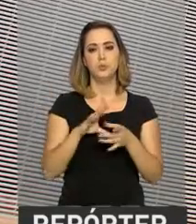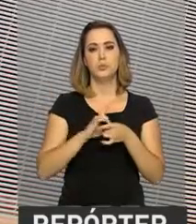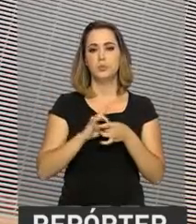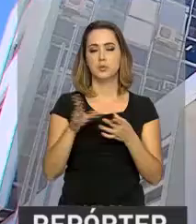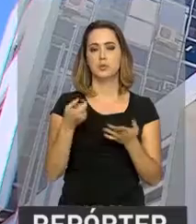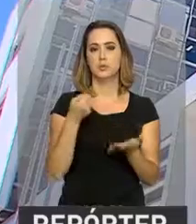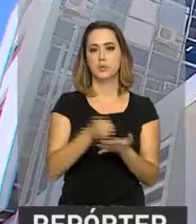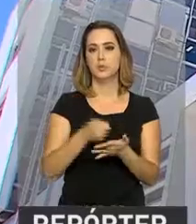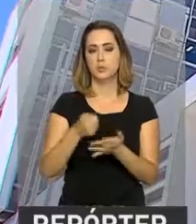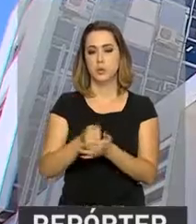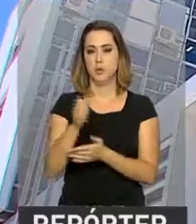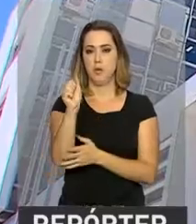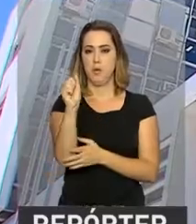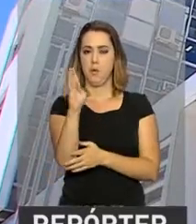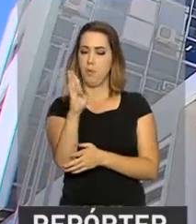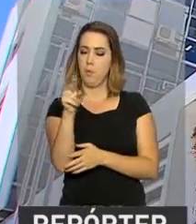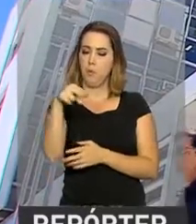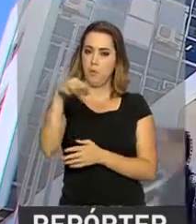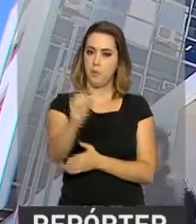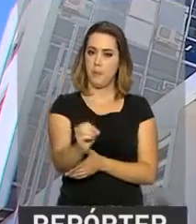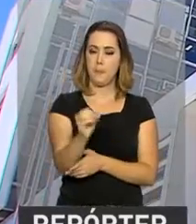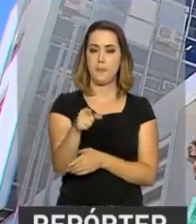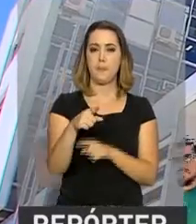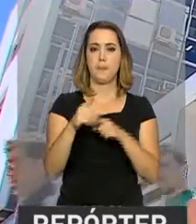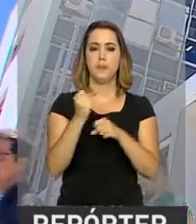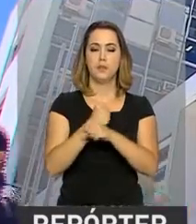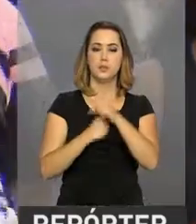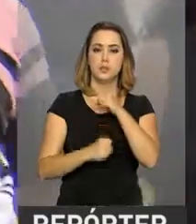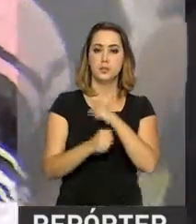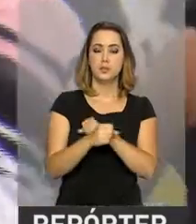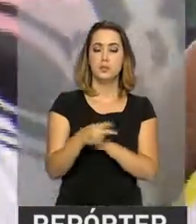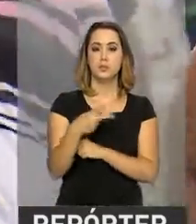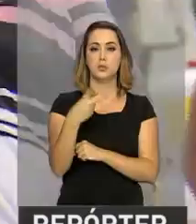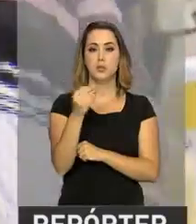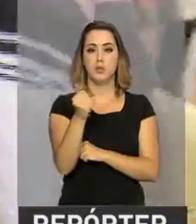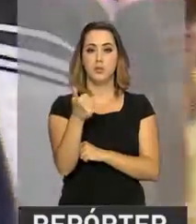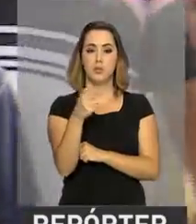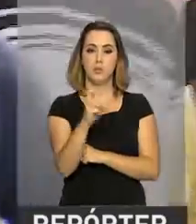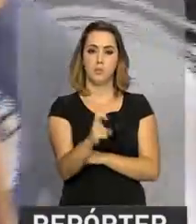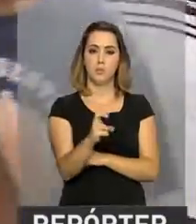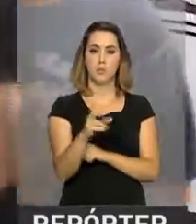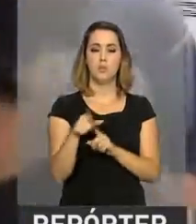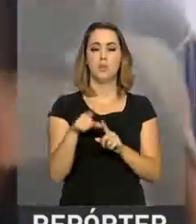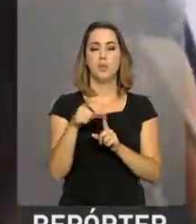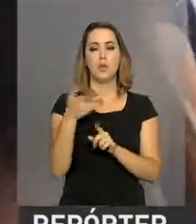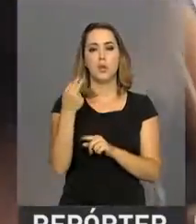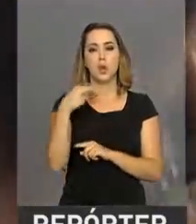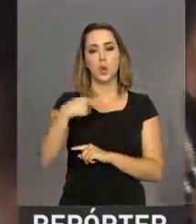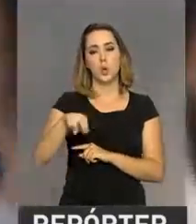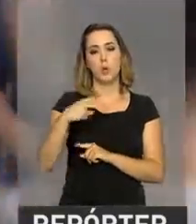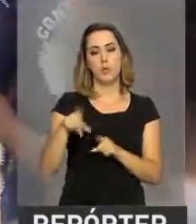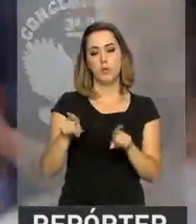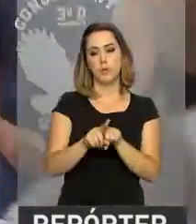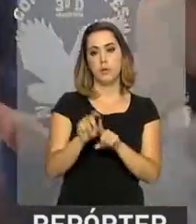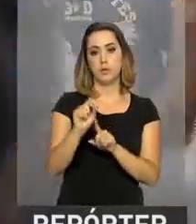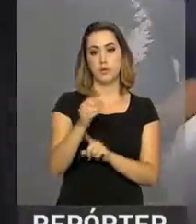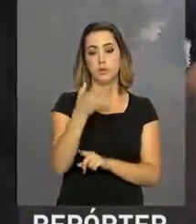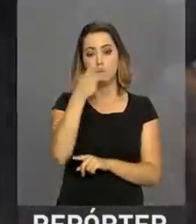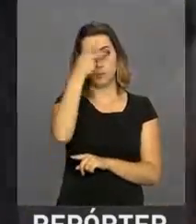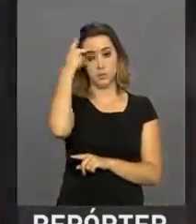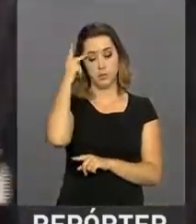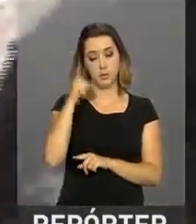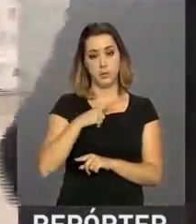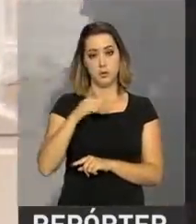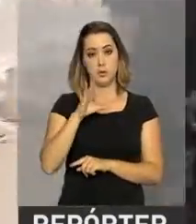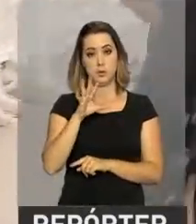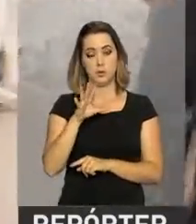o pagamento do abono salarial pis/pasep ano-base 2015 para os trabalhadores nascidos no mês de novembro e para os servidores públicos